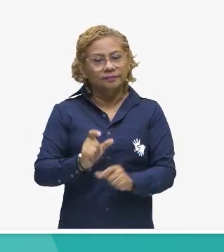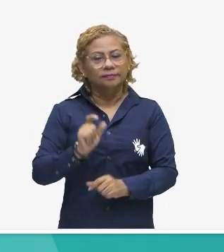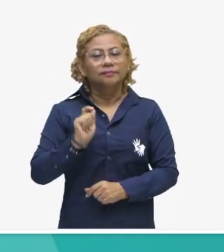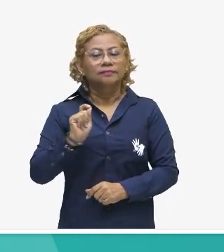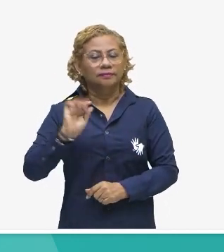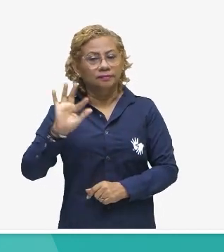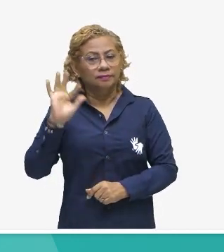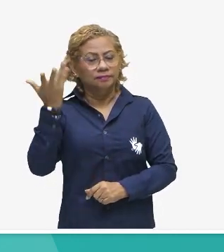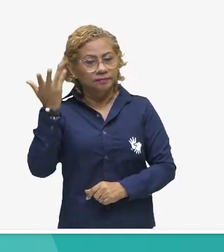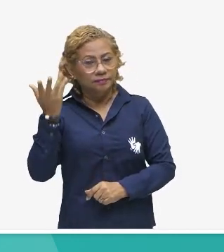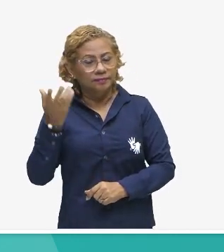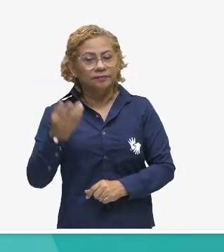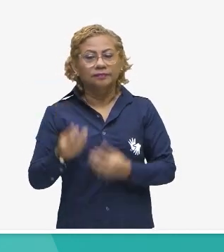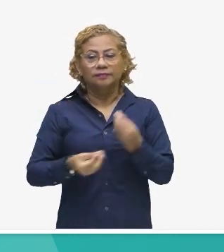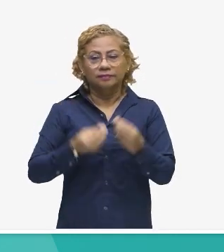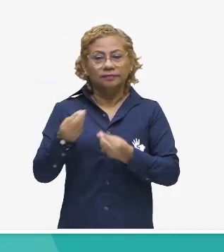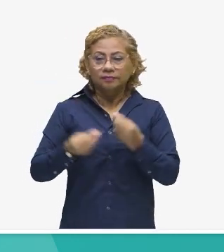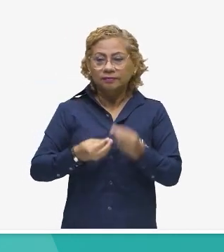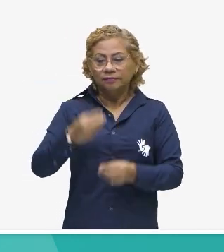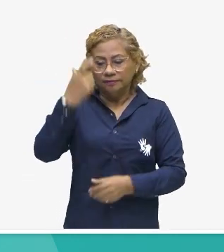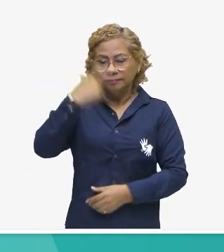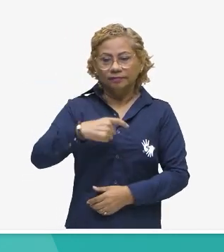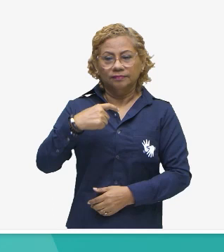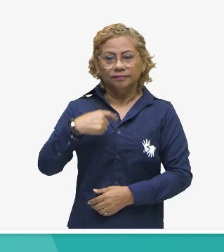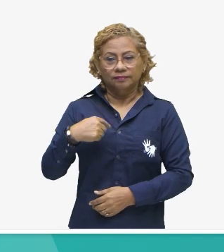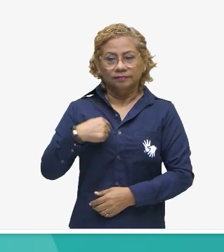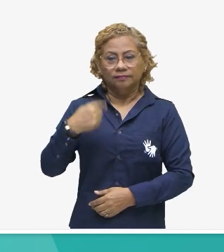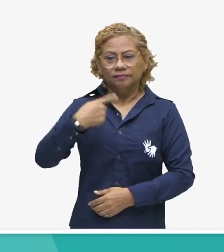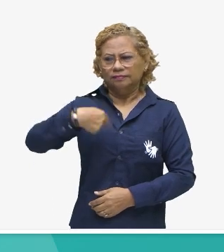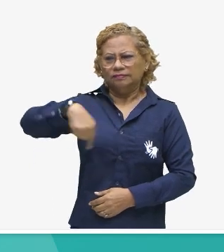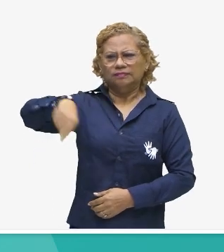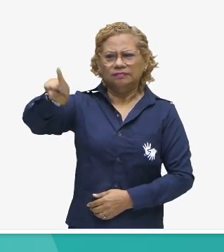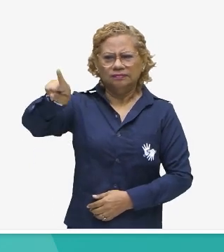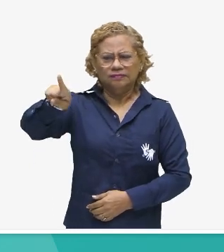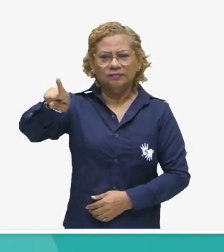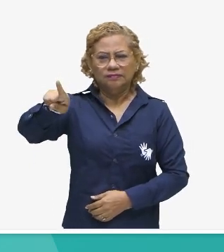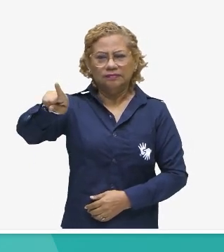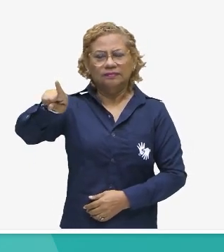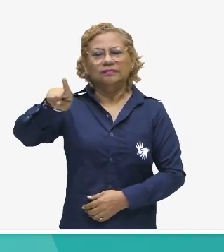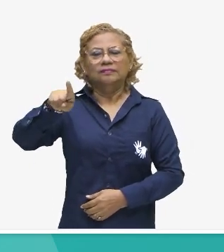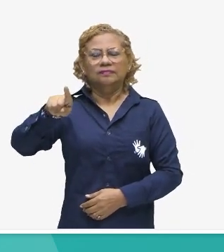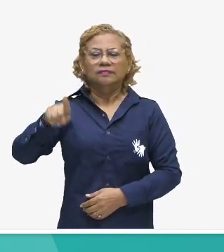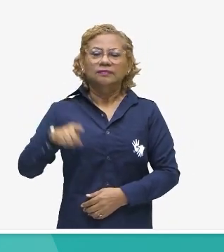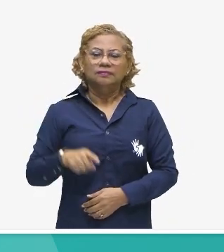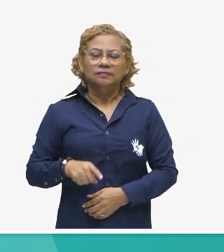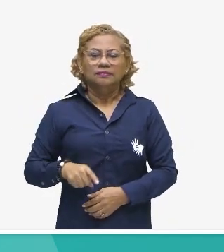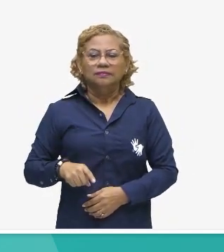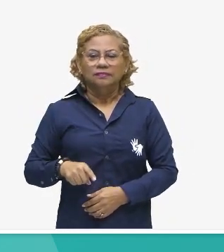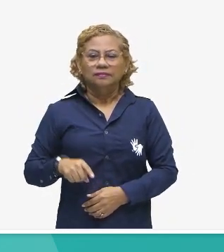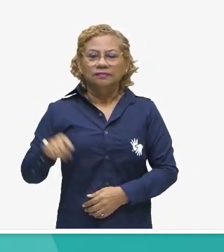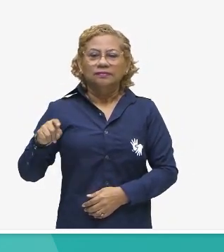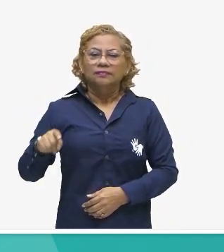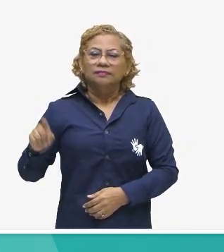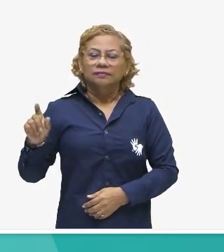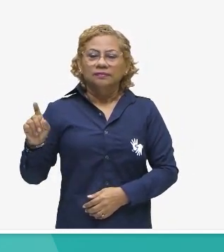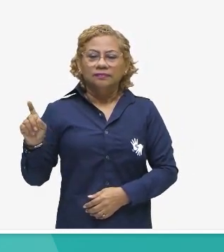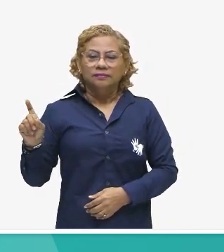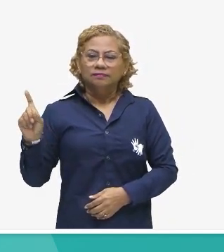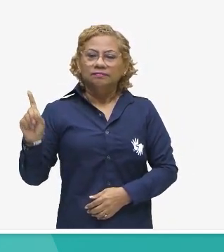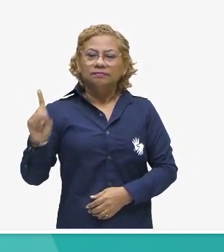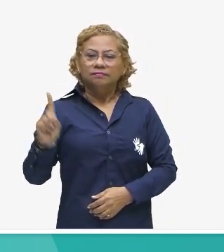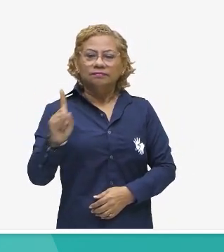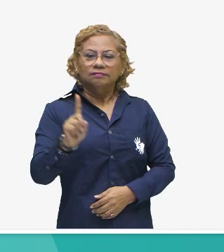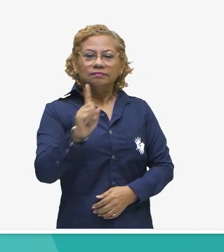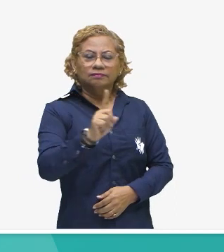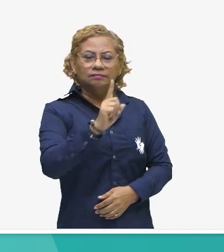olha, saiu de casa, andei, subi, entrei, e aqui a festa propriamente